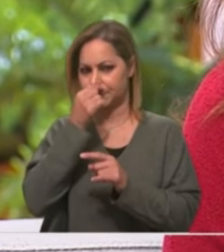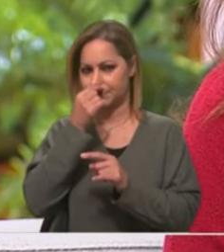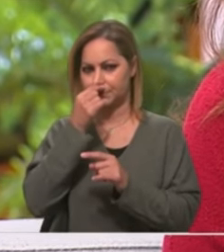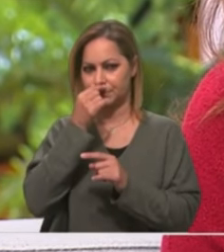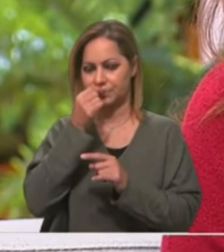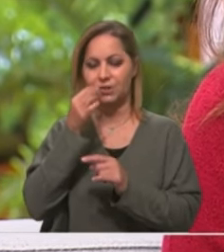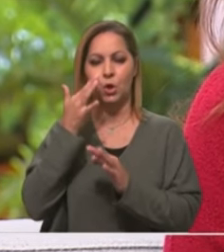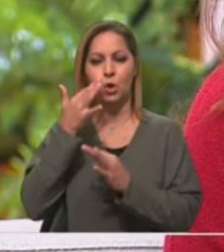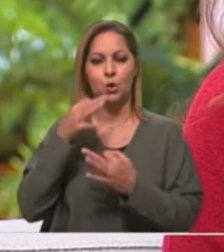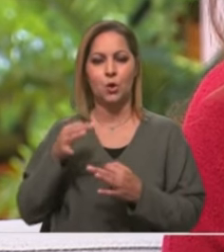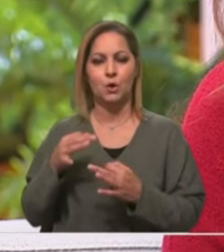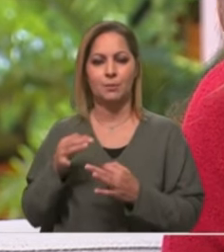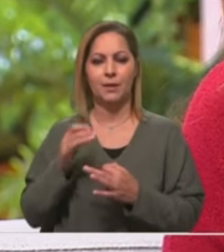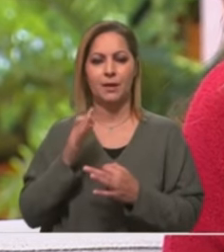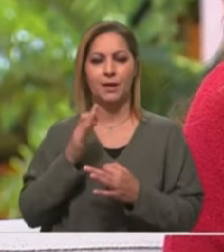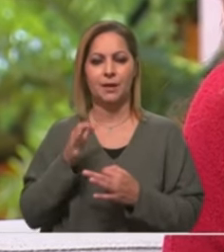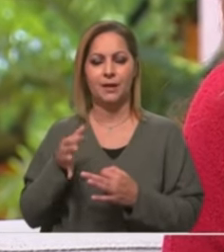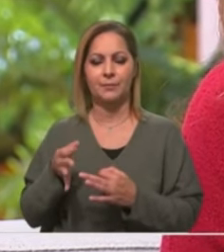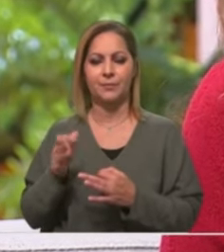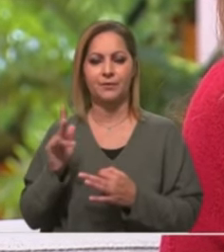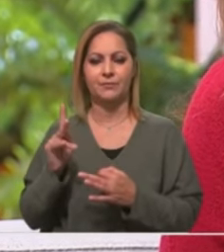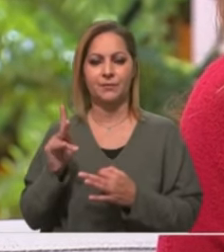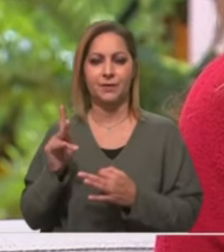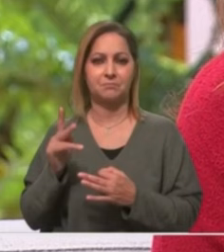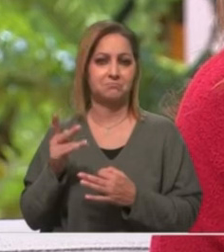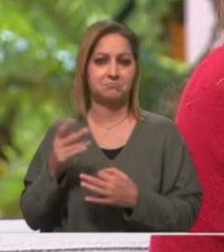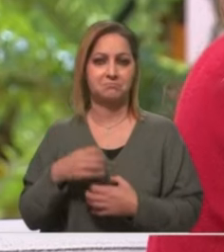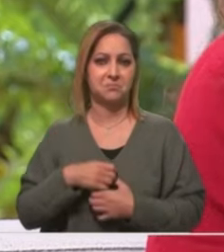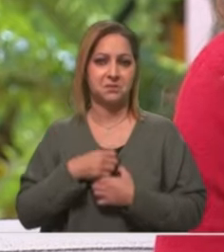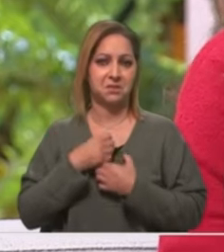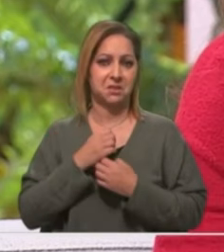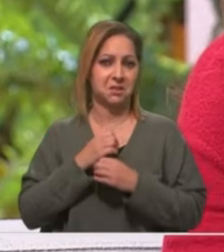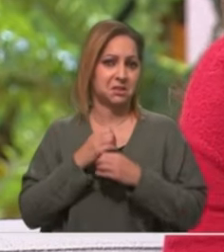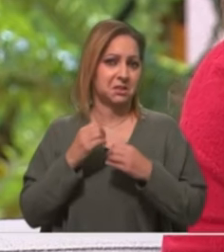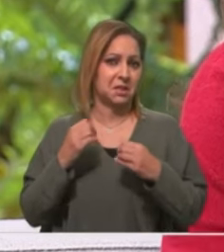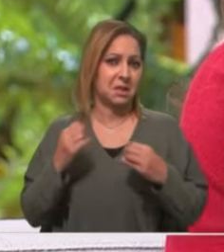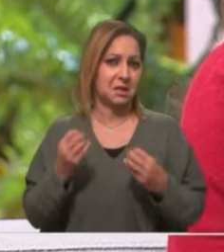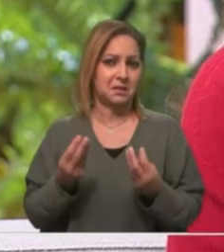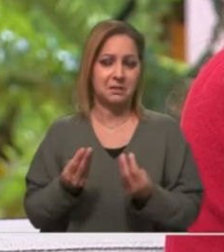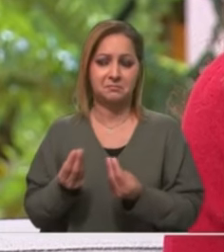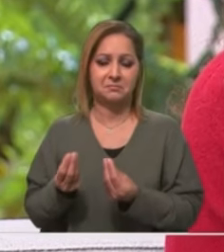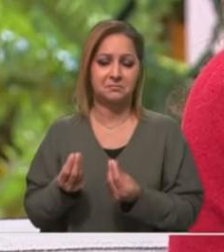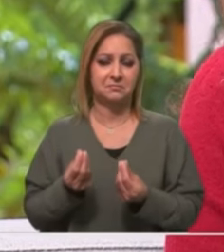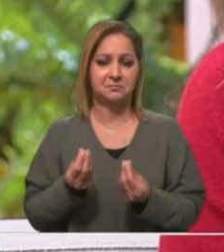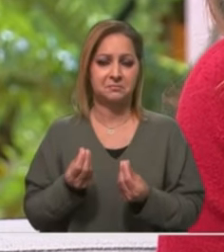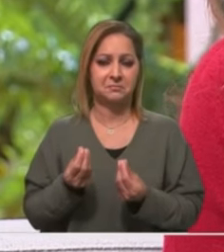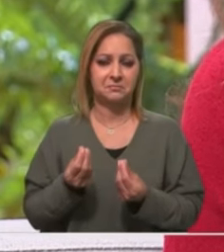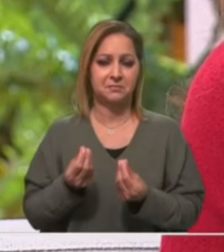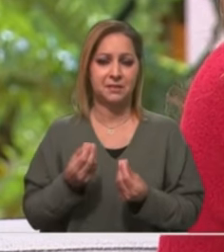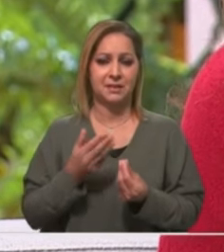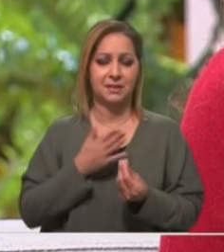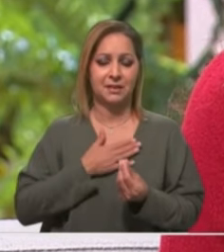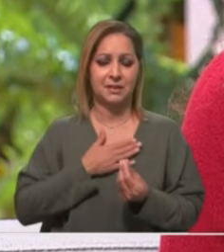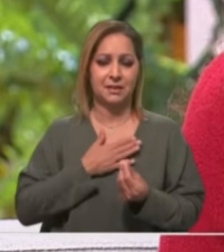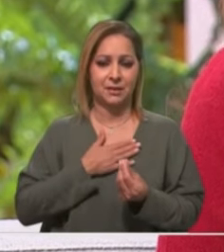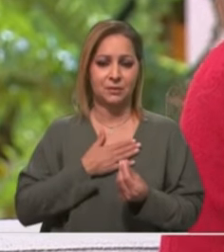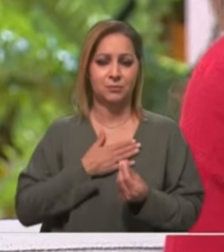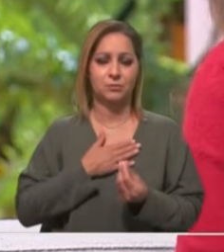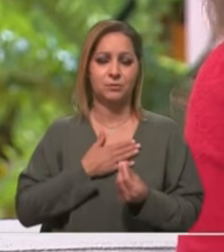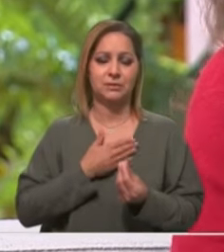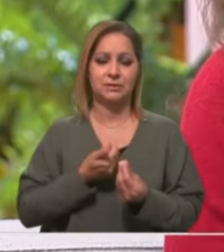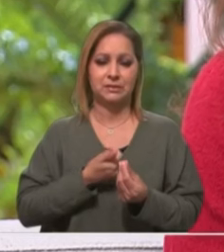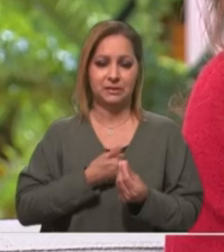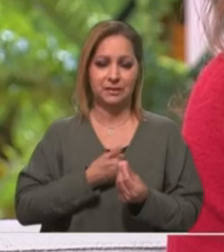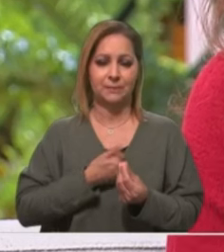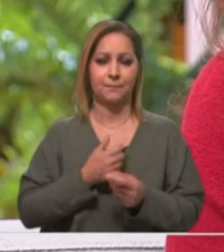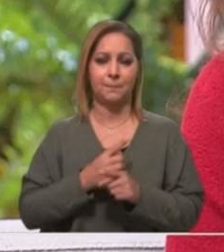normalmente o HPV é silencioso. Não temos assim sinais muito evidentes. No meu caso, eu já os tinha porque